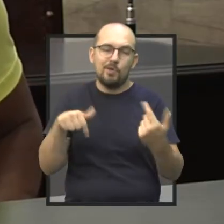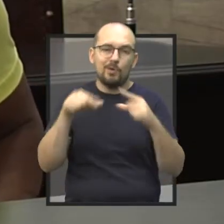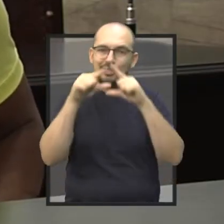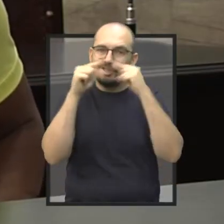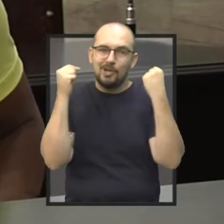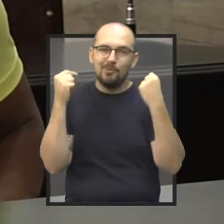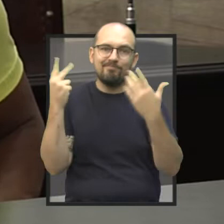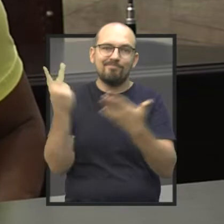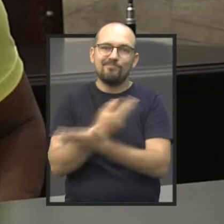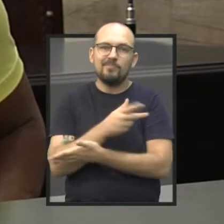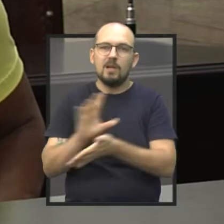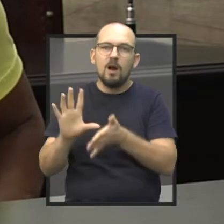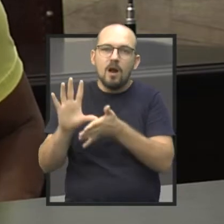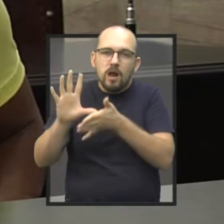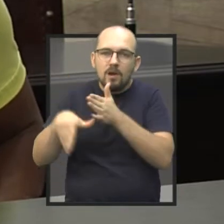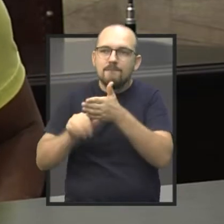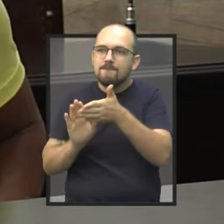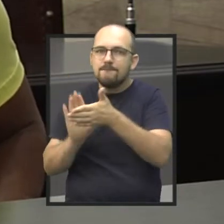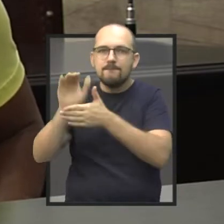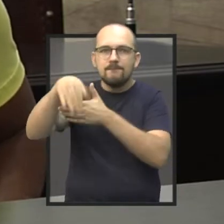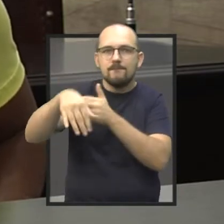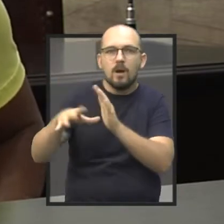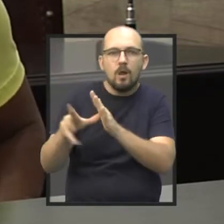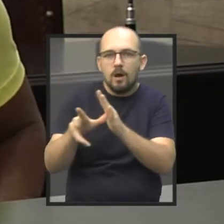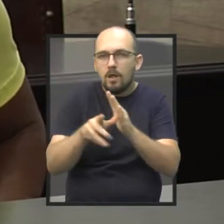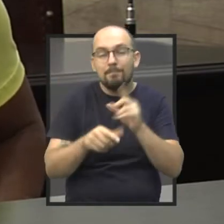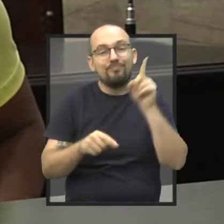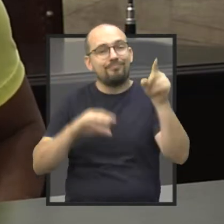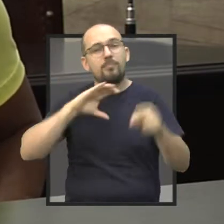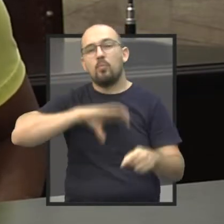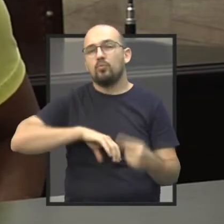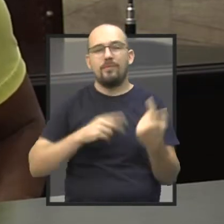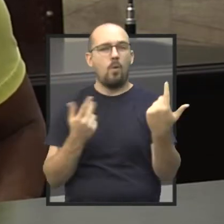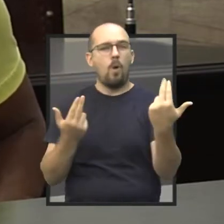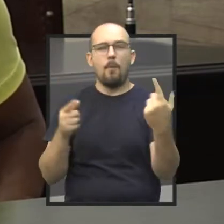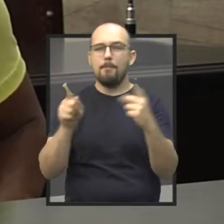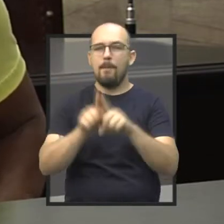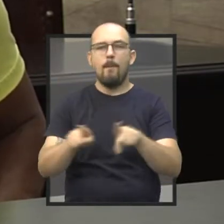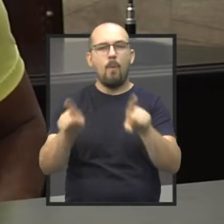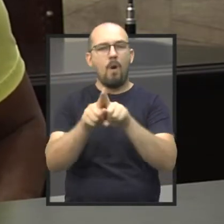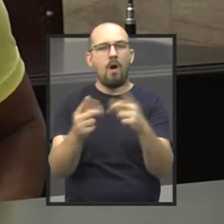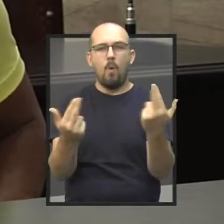também acontece essas invasões, lá no distrito também está acontecendo,